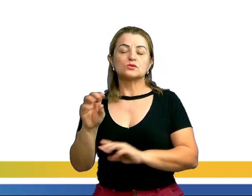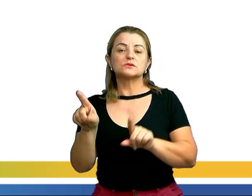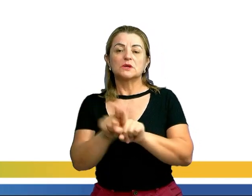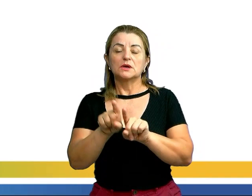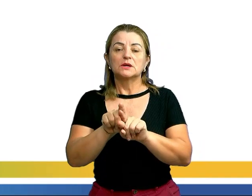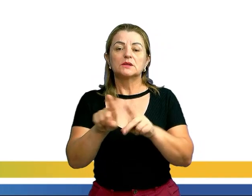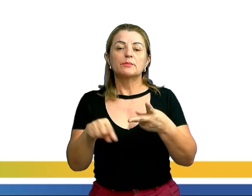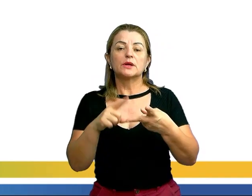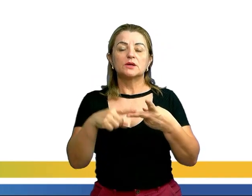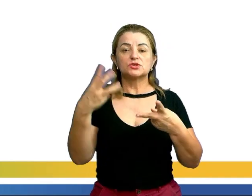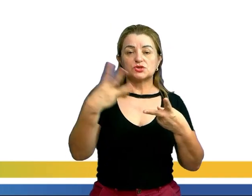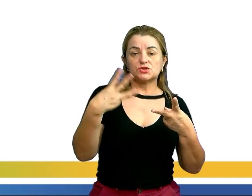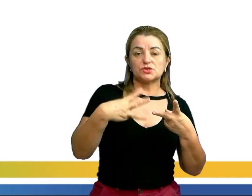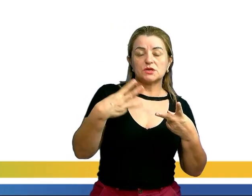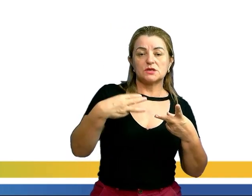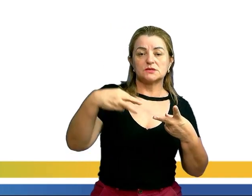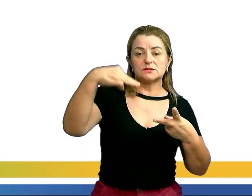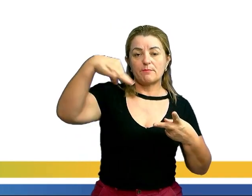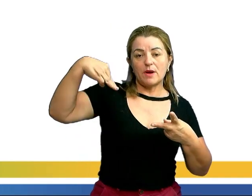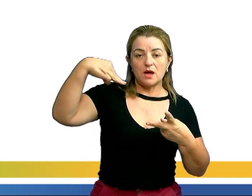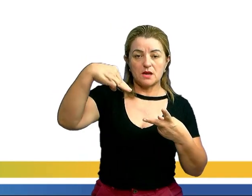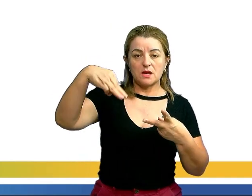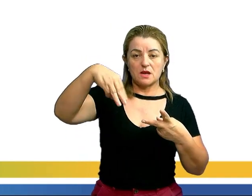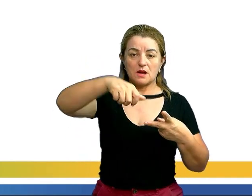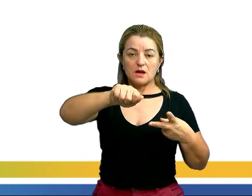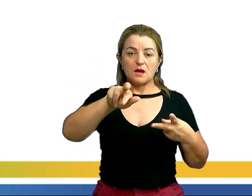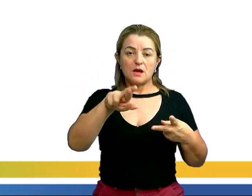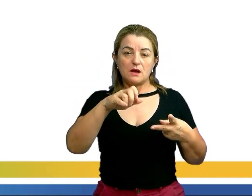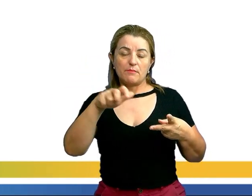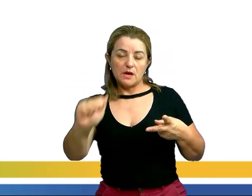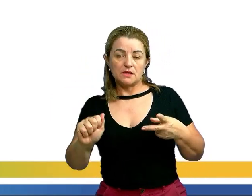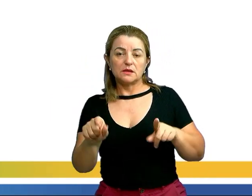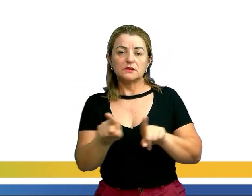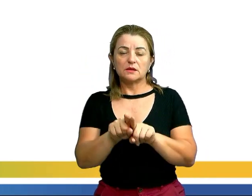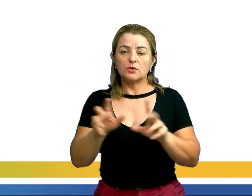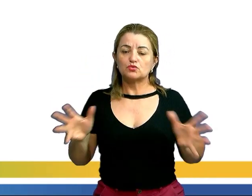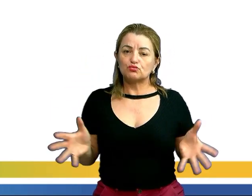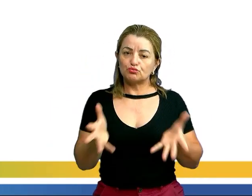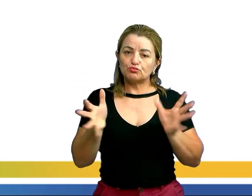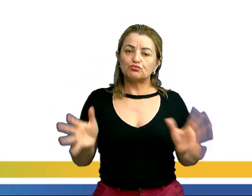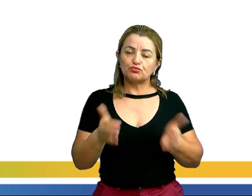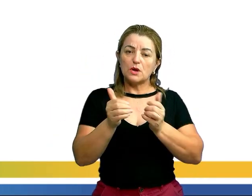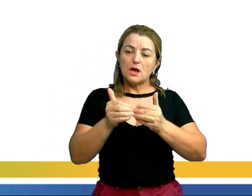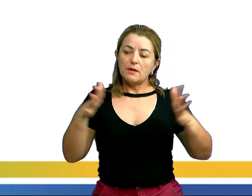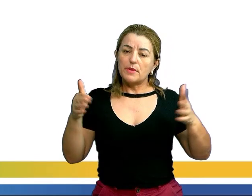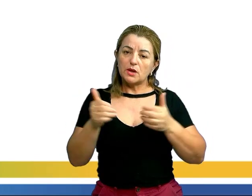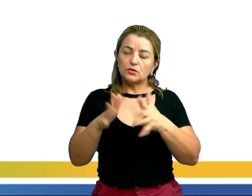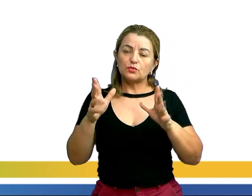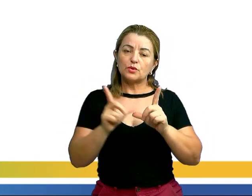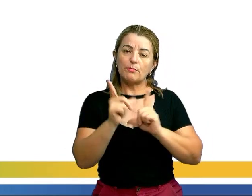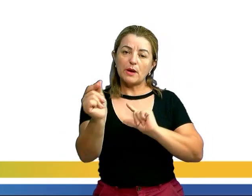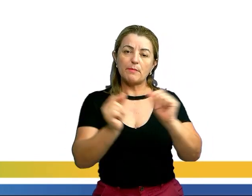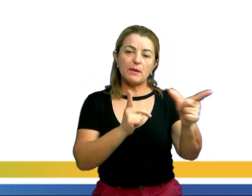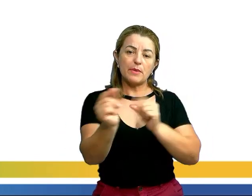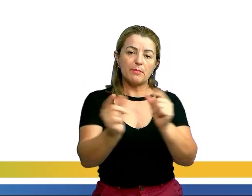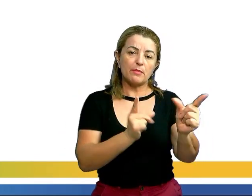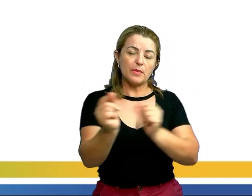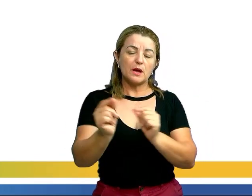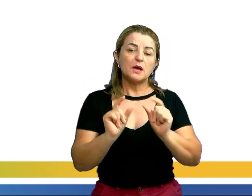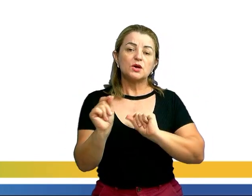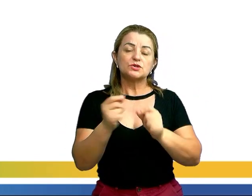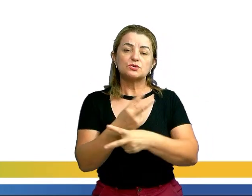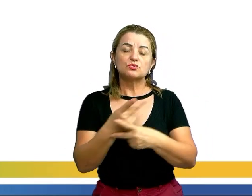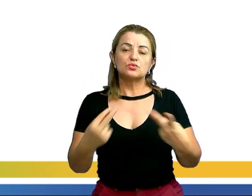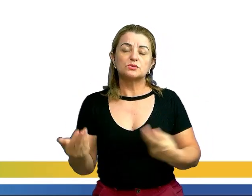na intenção de fomentar, né, a abertura e a saída e a entrada desses produtos para o Brasil. Só que o